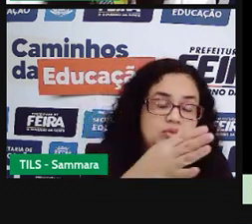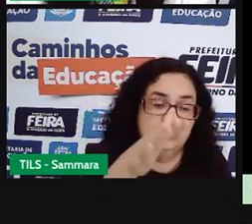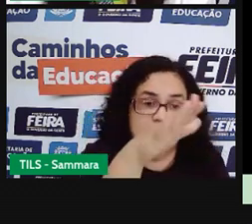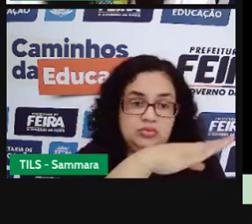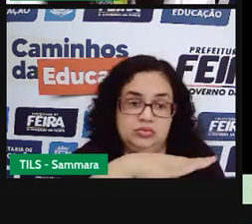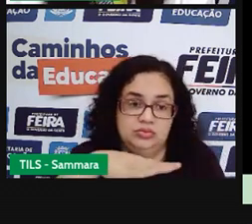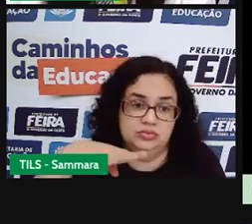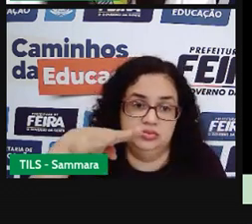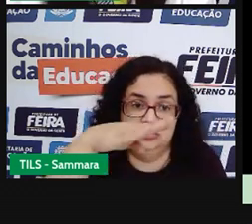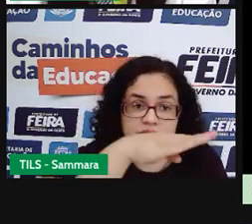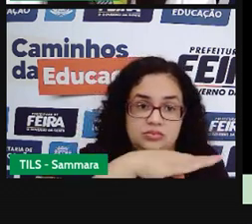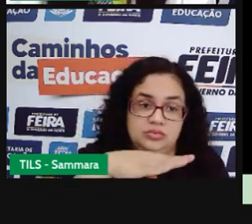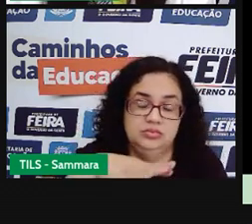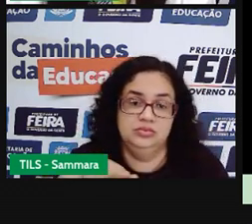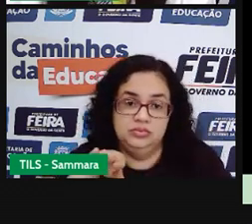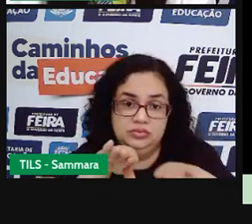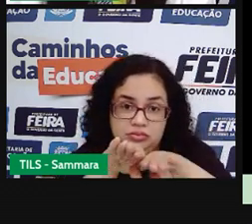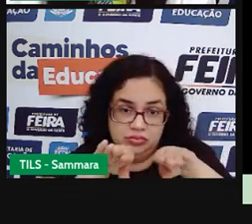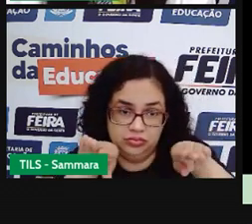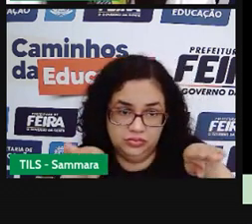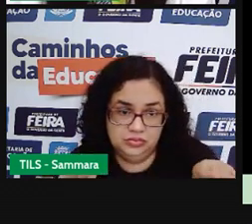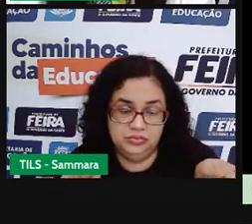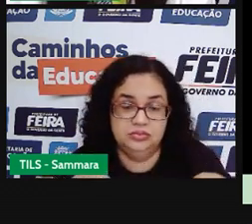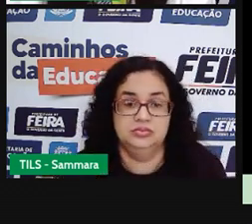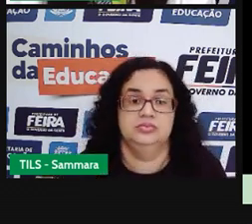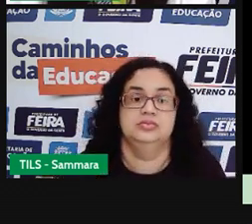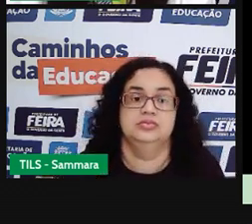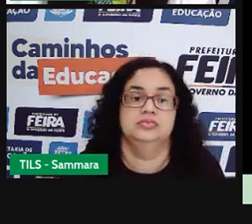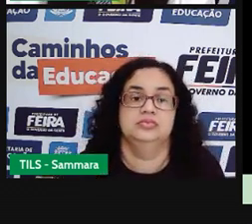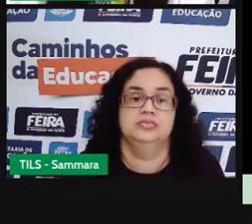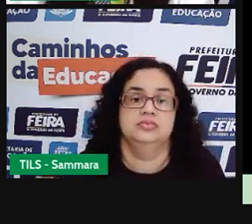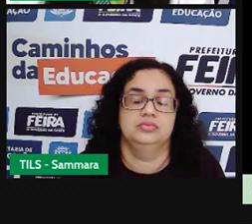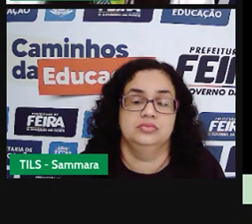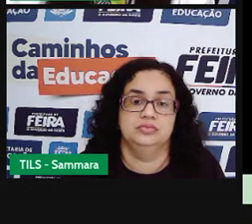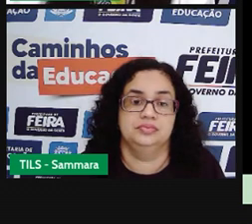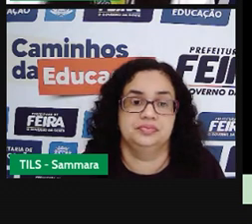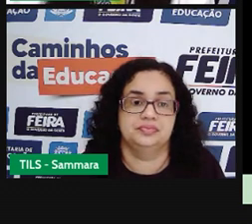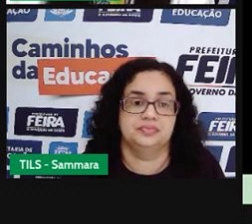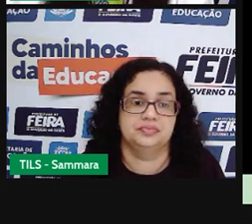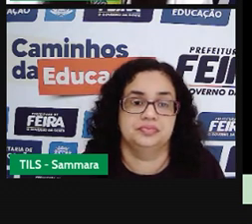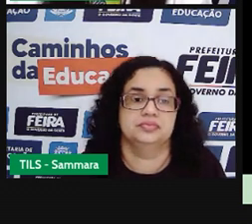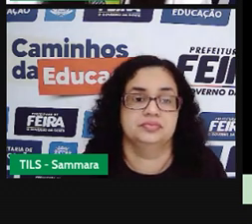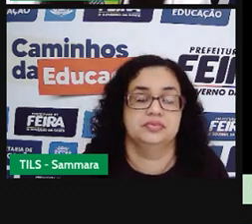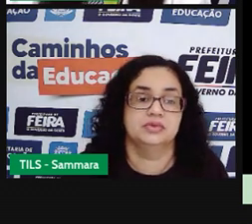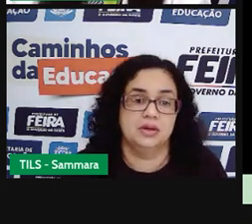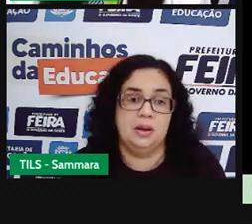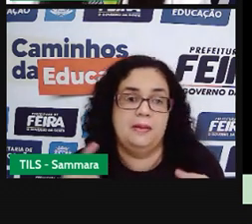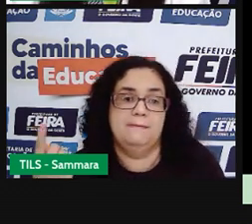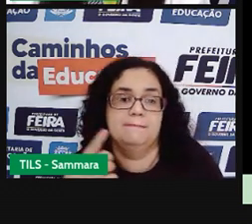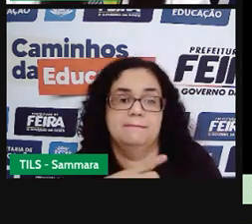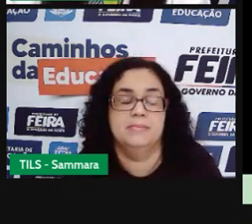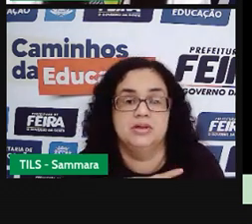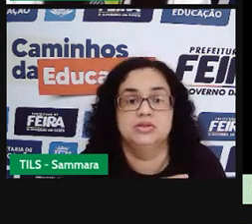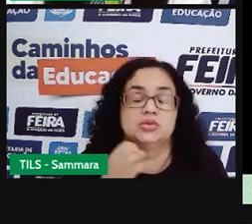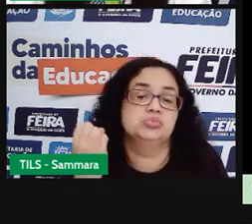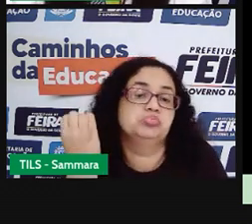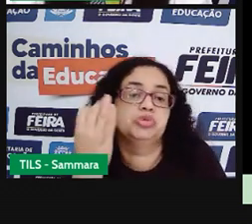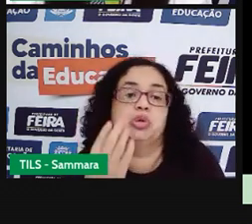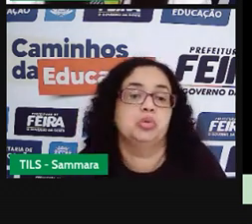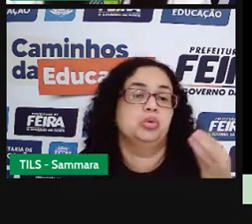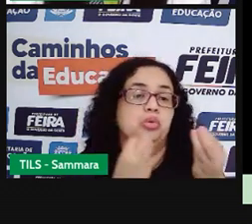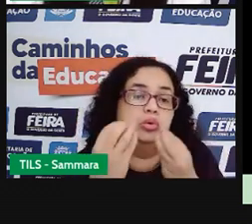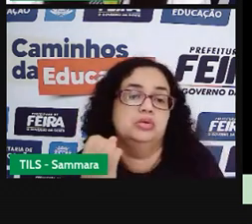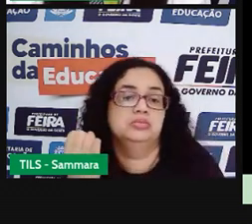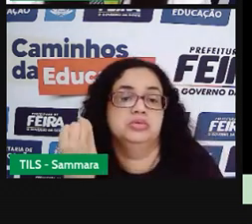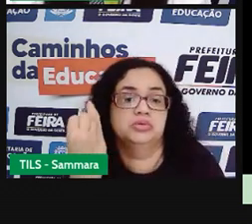dessas figuras planas mas aí não tem como a gente compare por exemplo Vert e esse tipo de segura não tomou